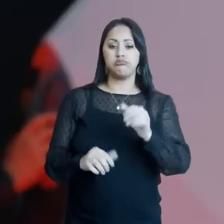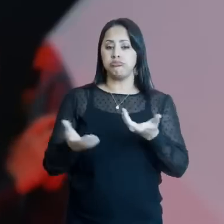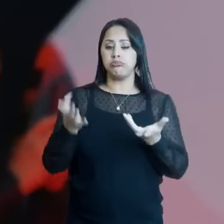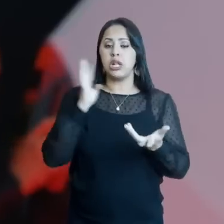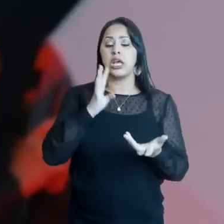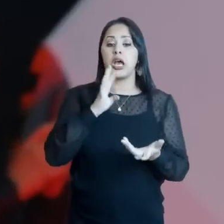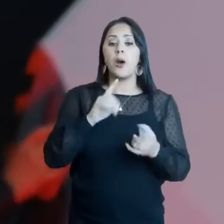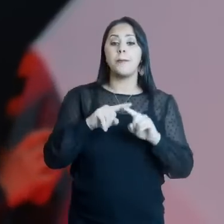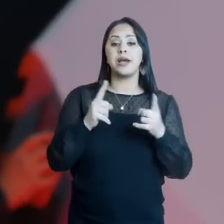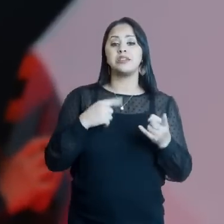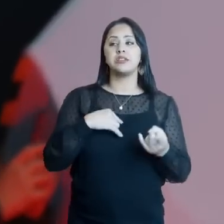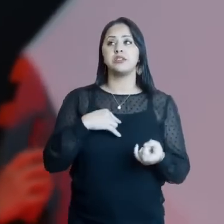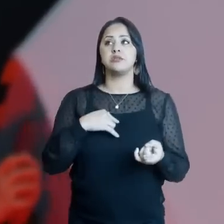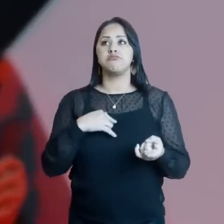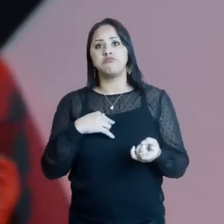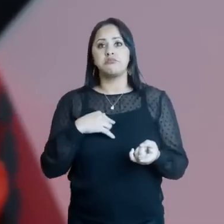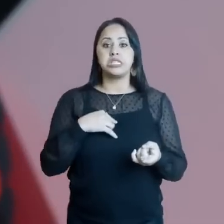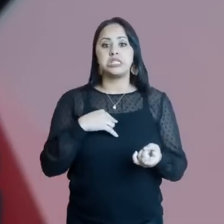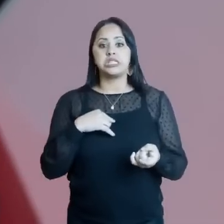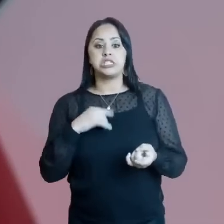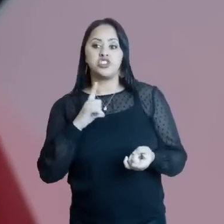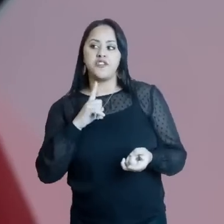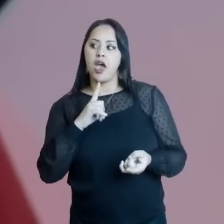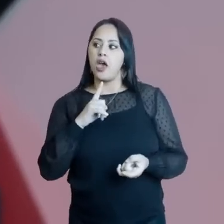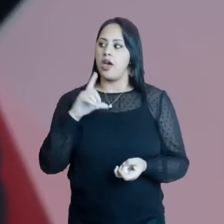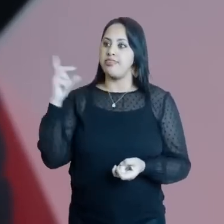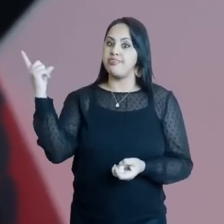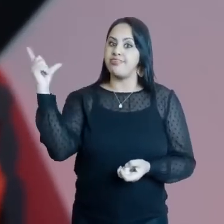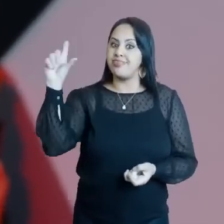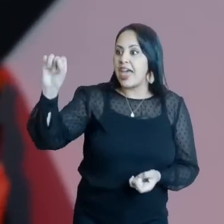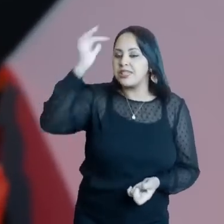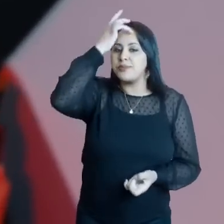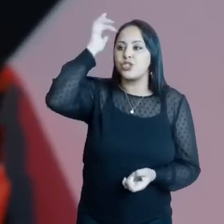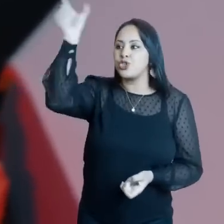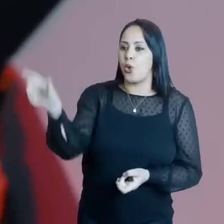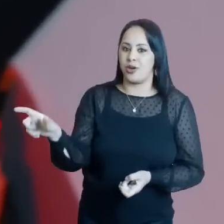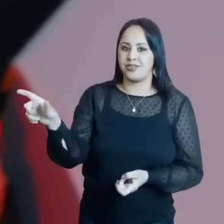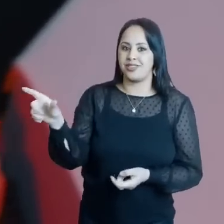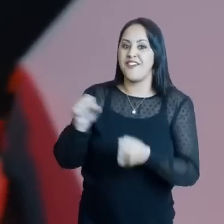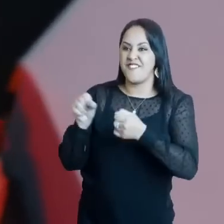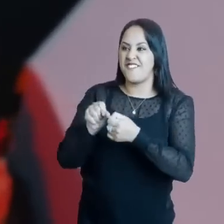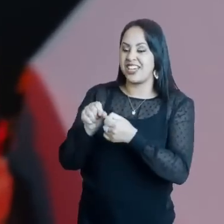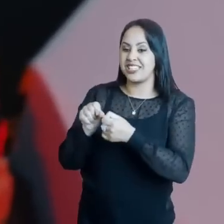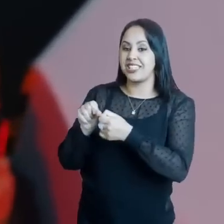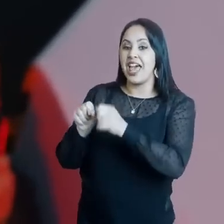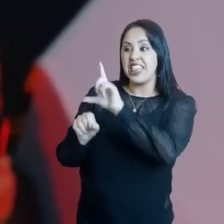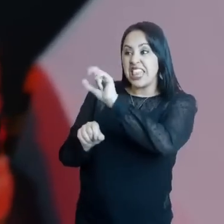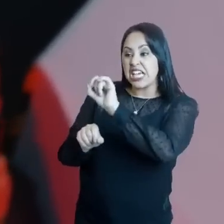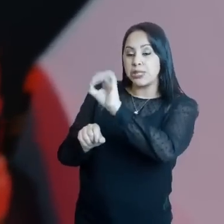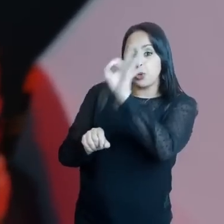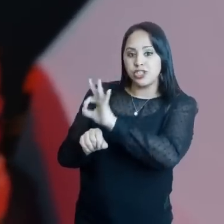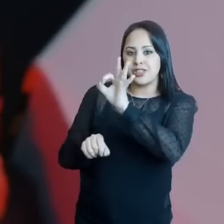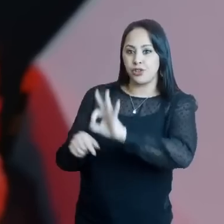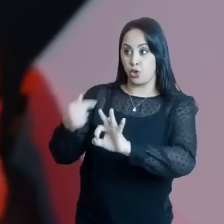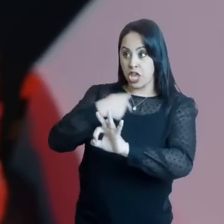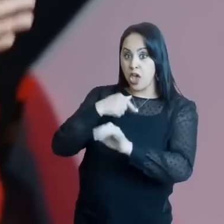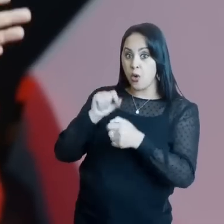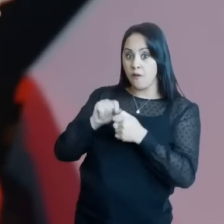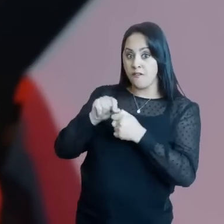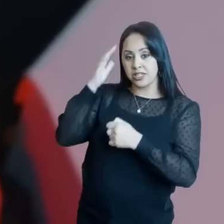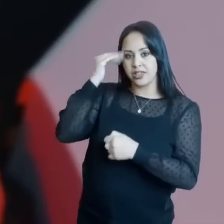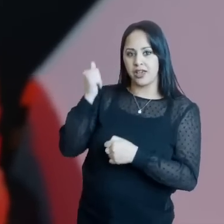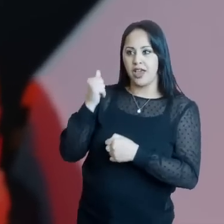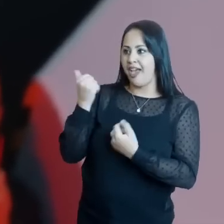legal. Só que se eu colocar 10 caras desse, eu já tenho um Kaiser a mais. Um Kaiser a mais já é um